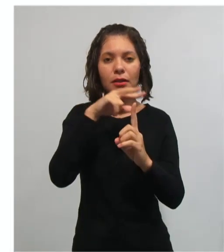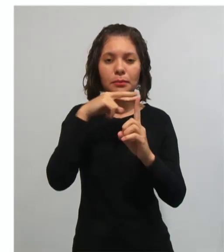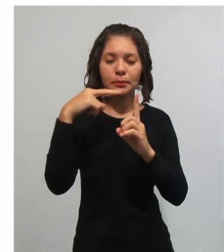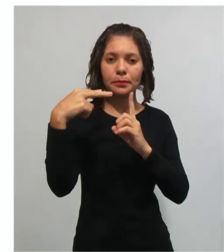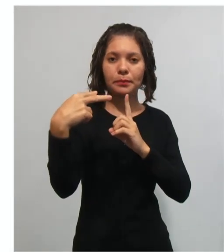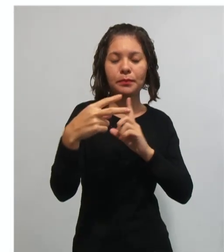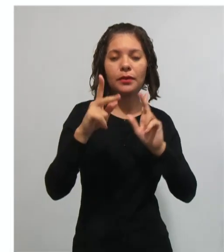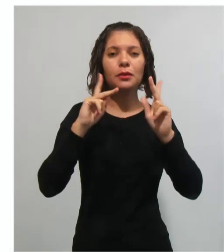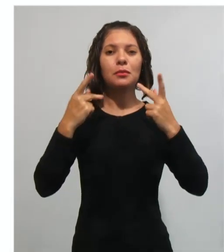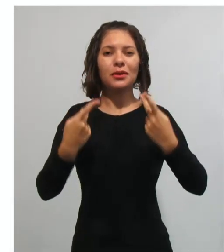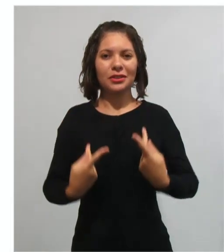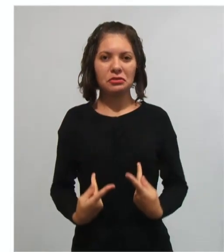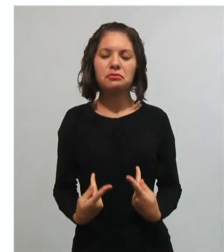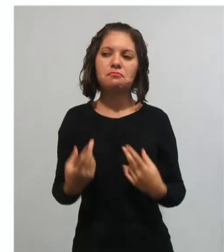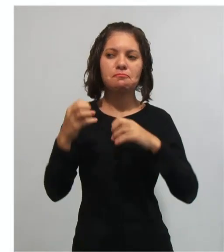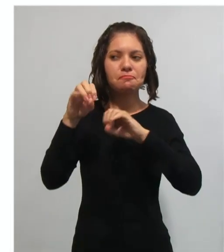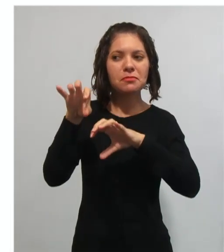eles